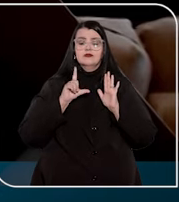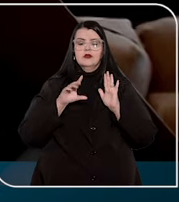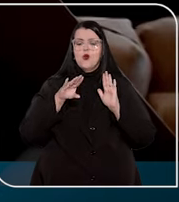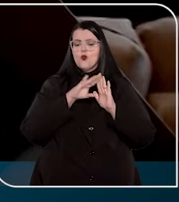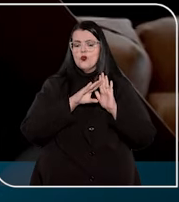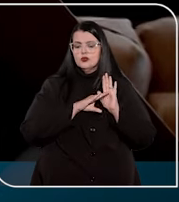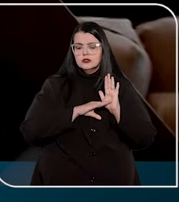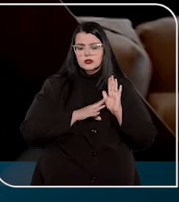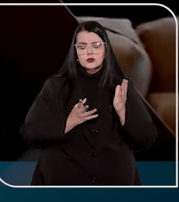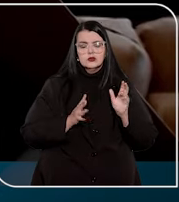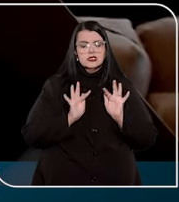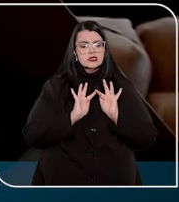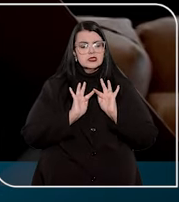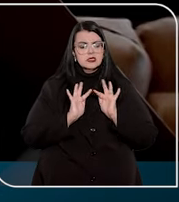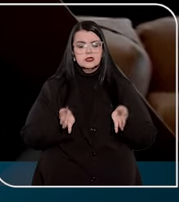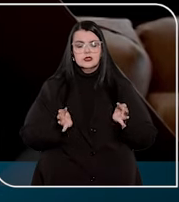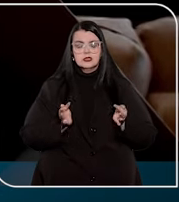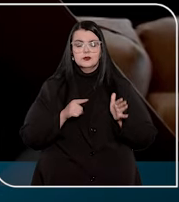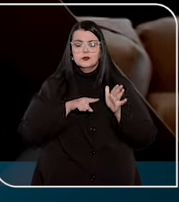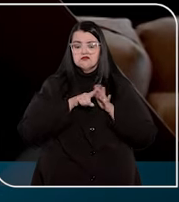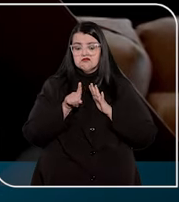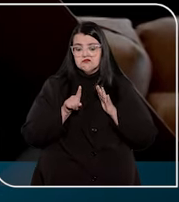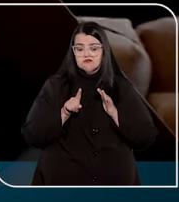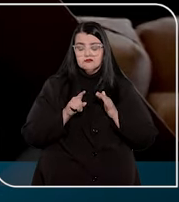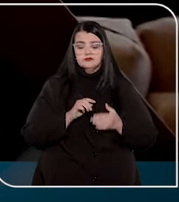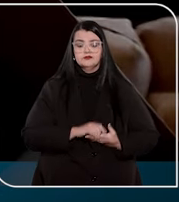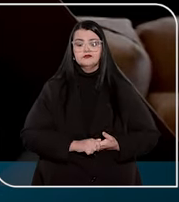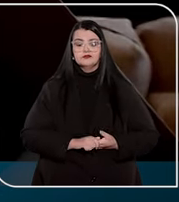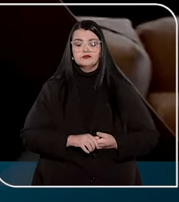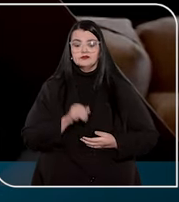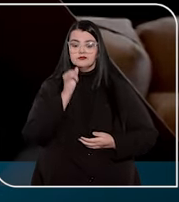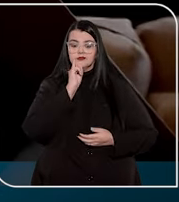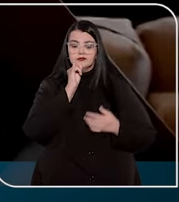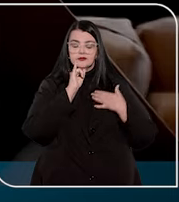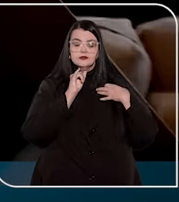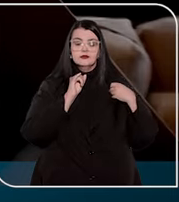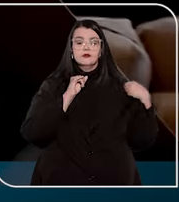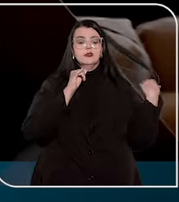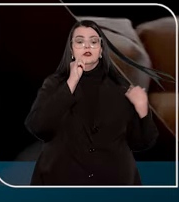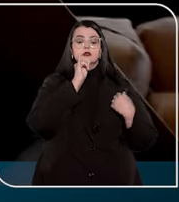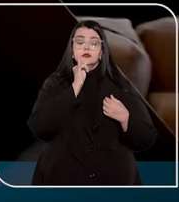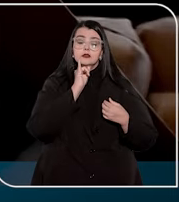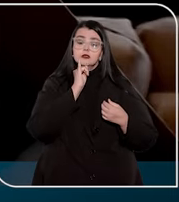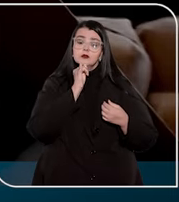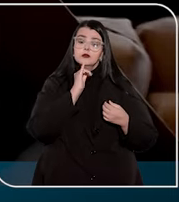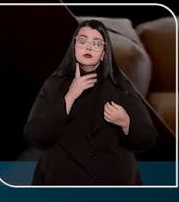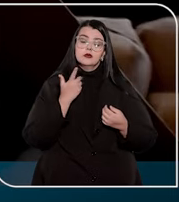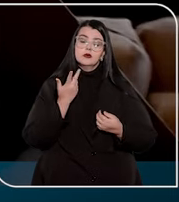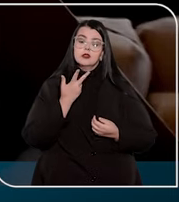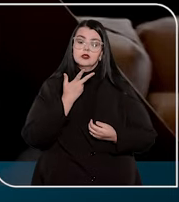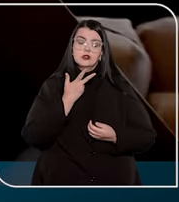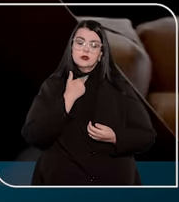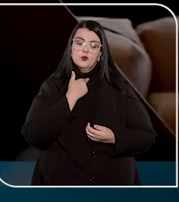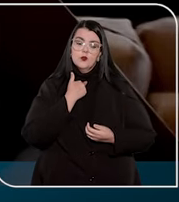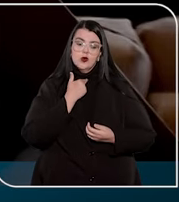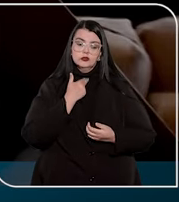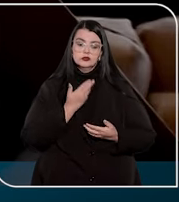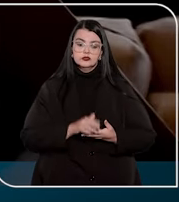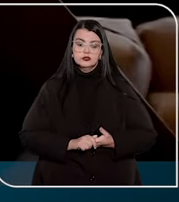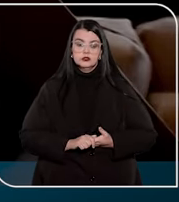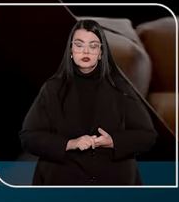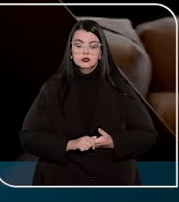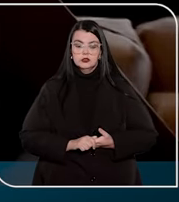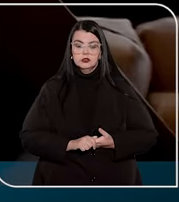muito simples. Pré-questionar é o seguinte: pensa assim, ó, você não pode tirar